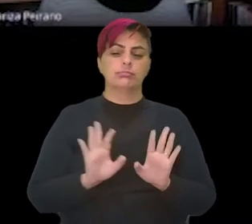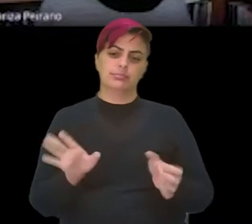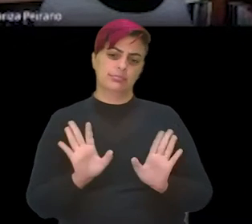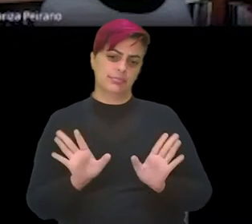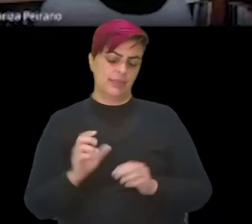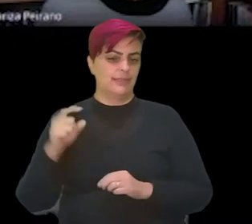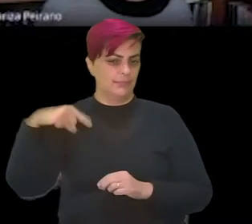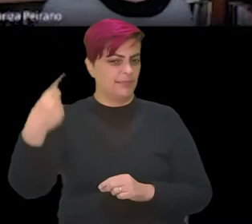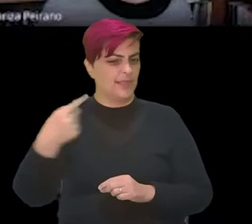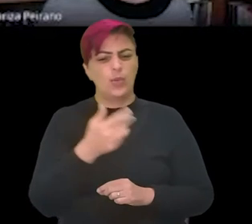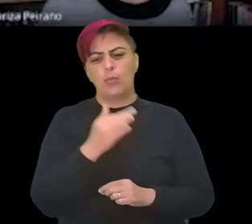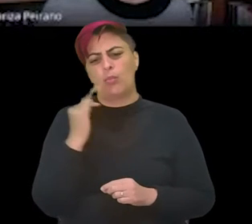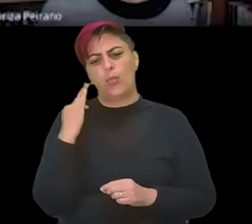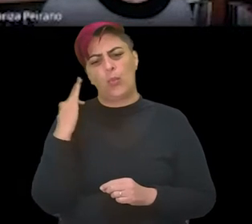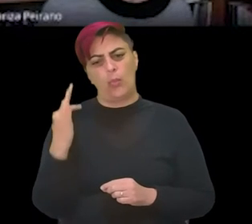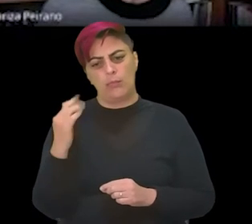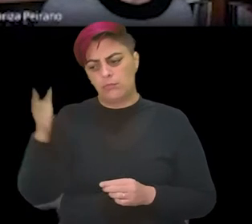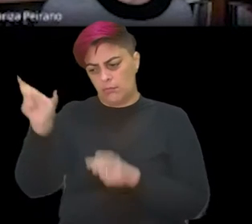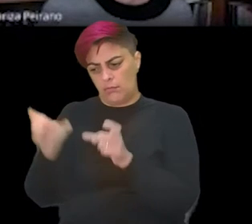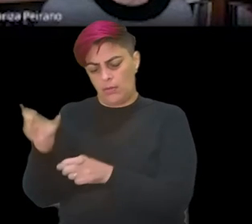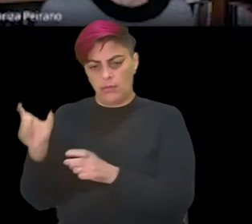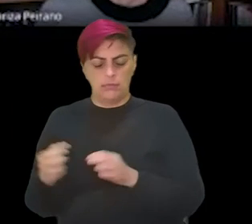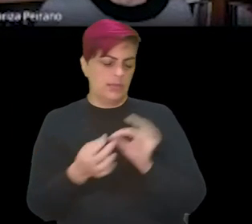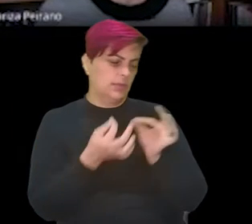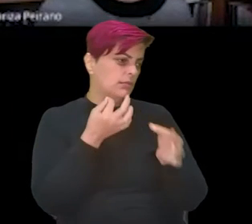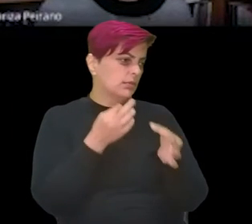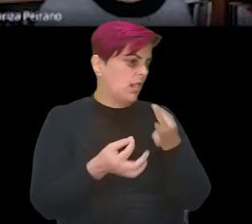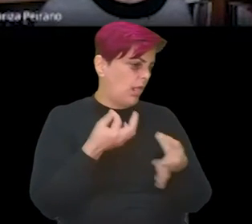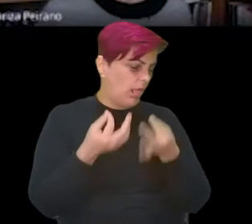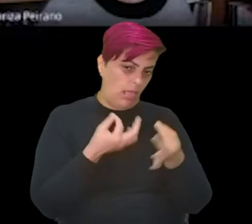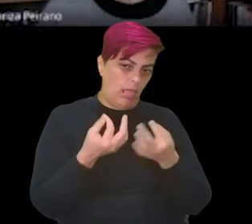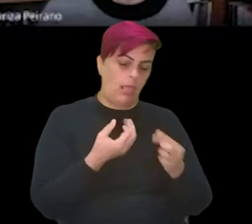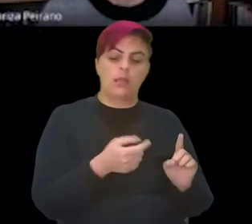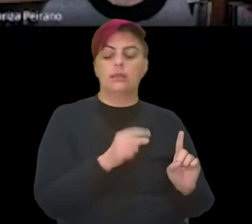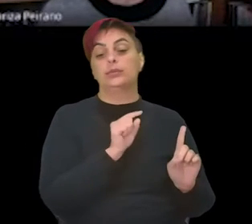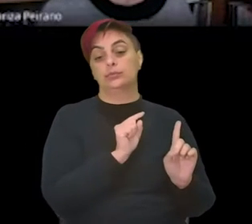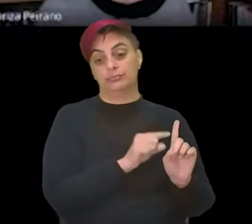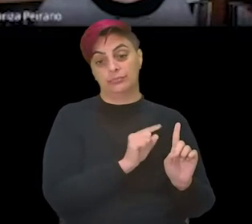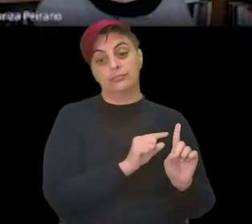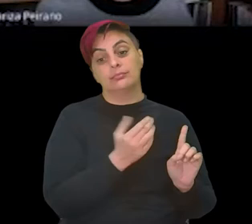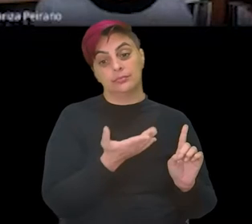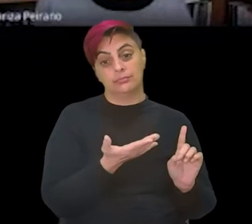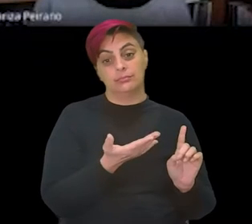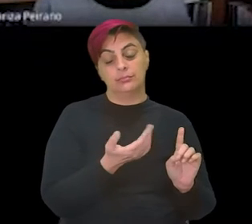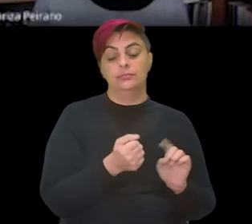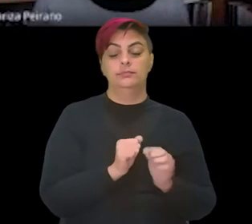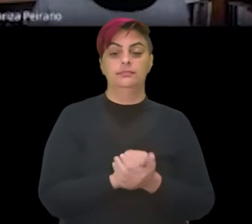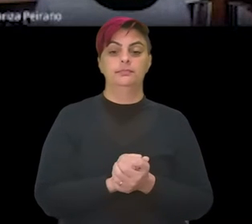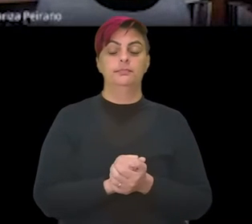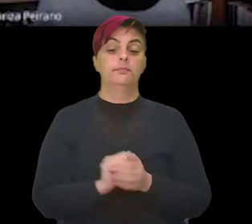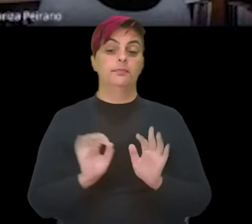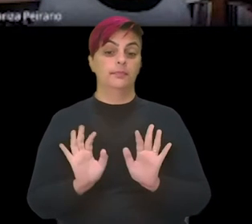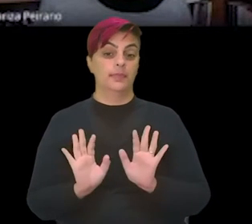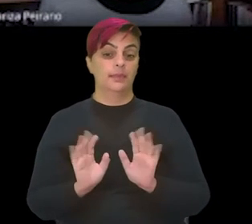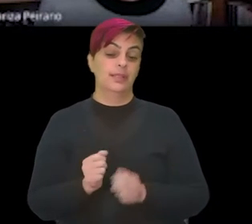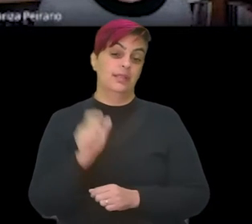questionado e criticado mais tarde como uma impossibilidade analítica, você nunca chega ao ponto de vista nativo,